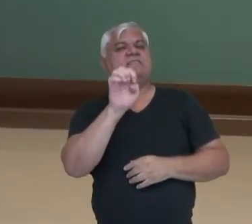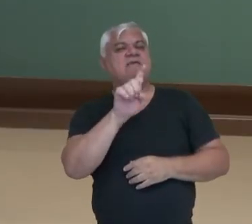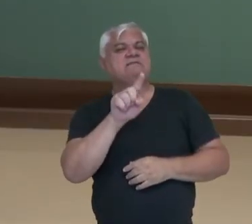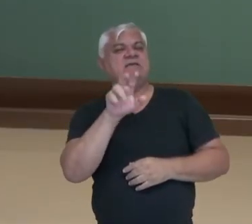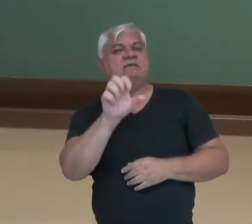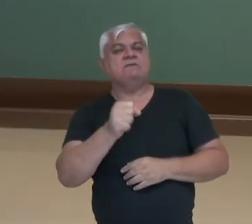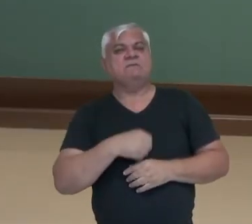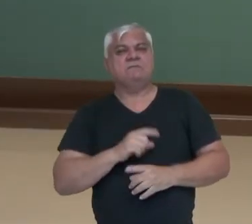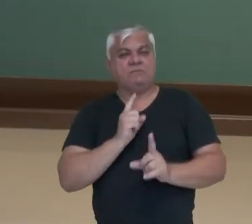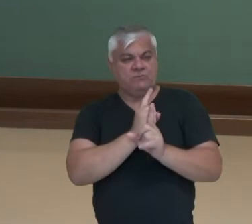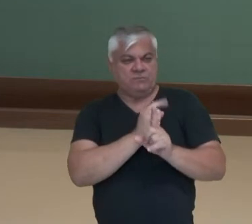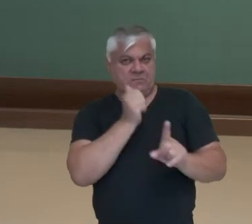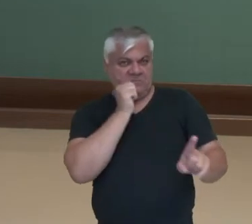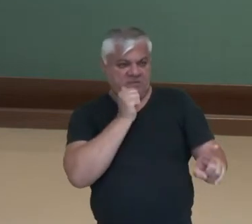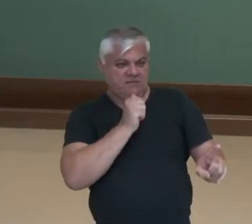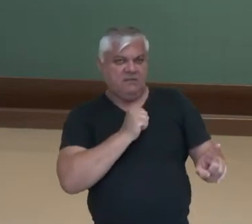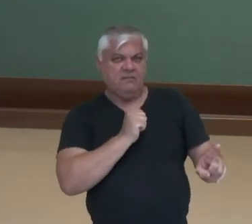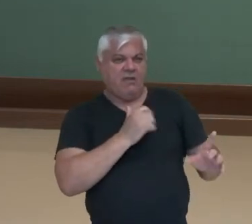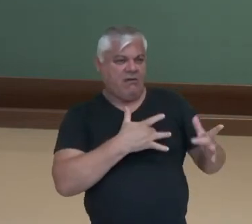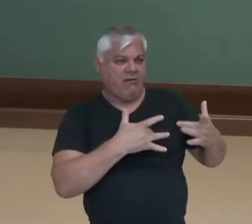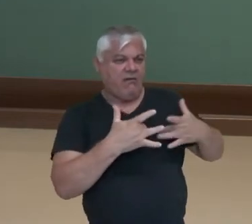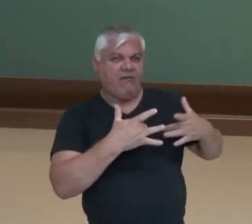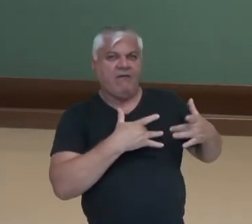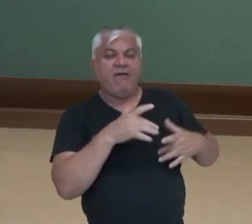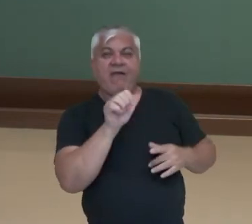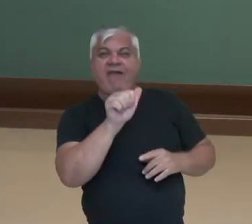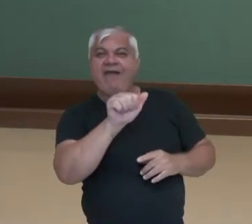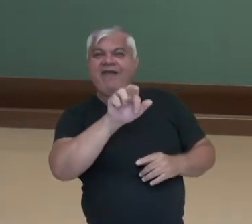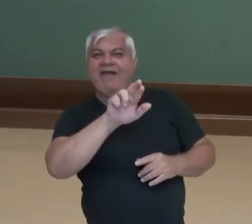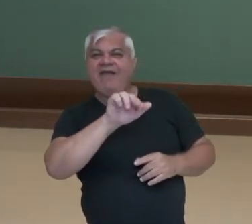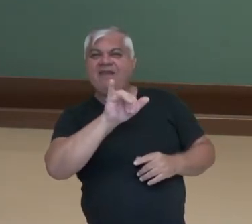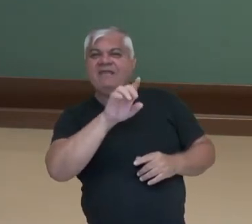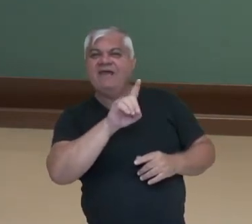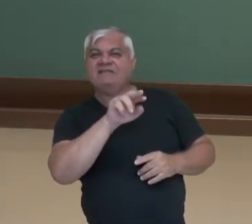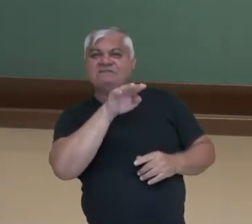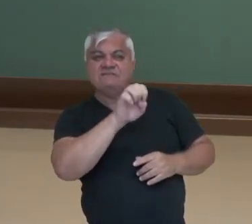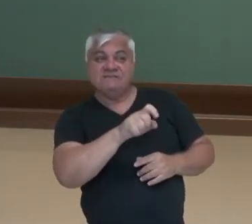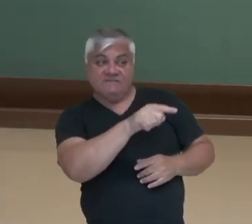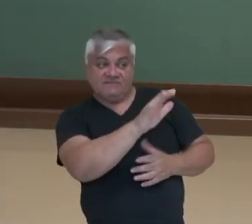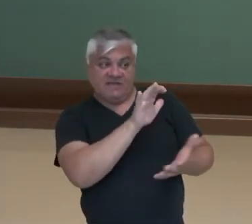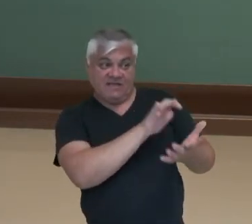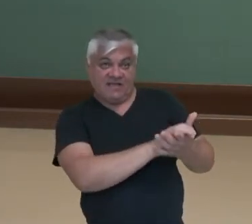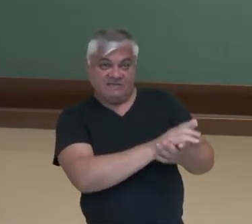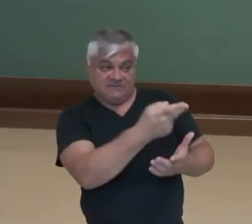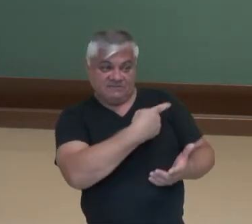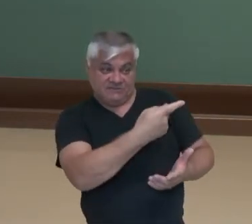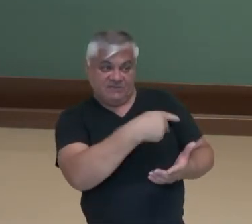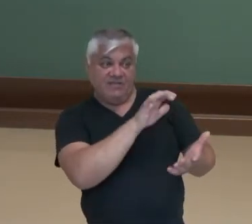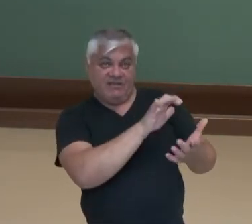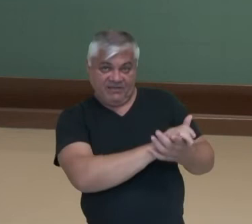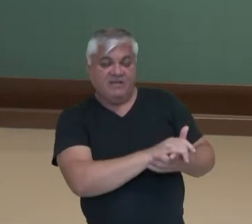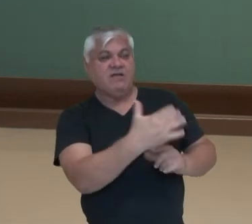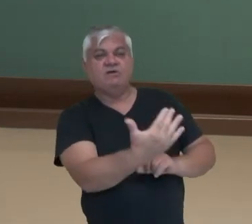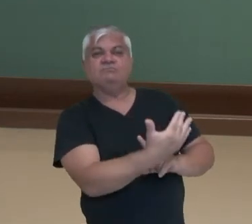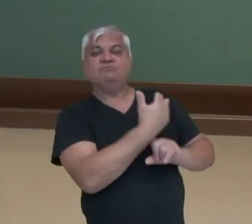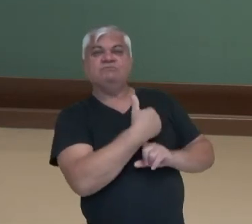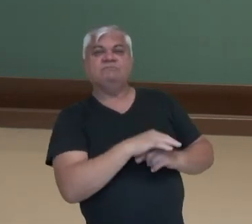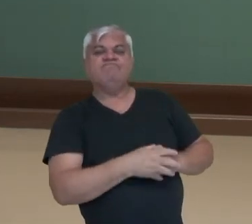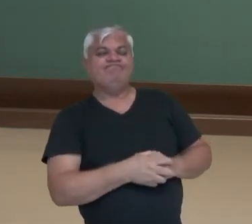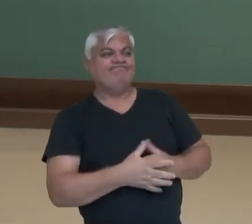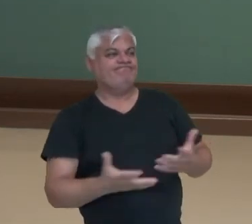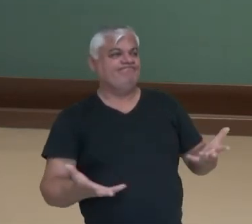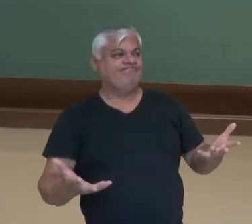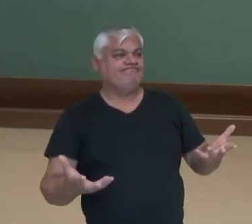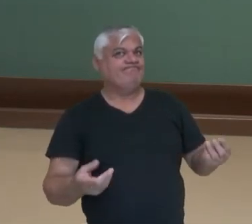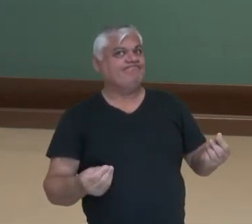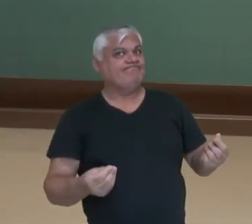uma menina, Ariadne, né? Se apaixonaram e tal, né? E a Ariadne falou: eu só te ajudo se você casar comigo, né? E eu quero ir embora dessa ilha. Aí o Teseu falou: putz, mas eu preciso